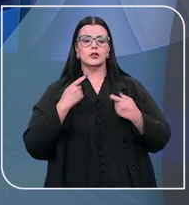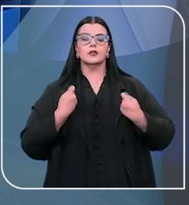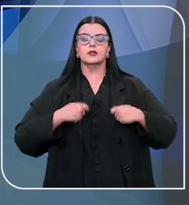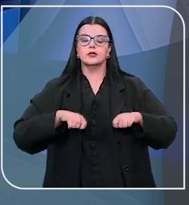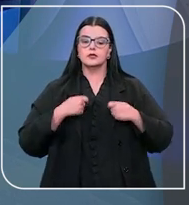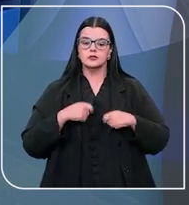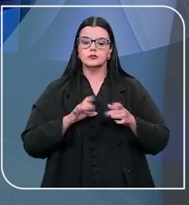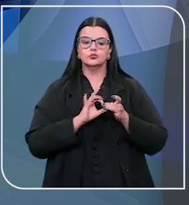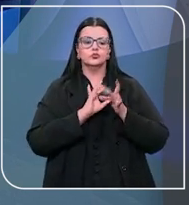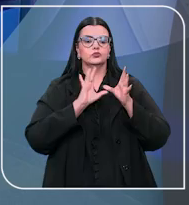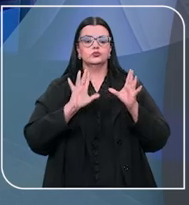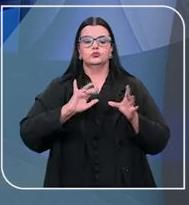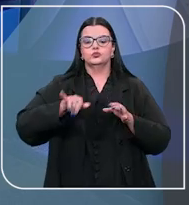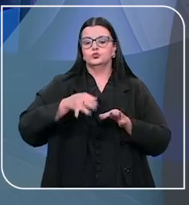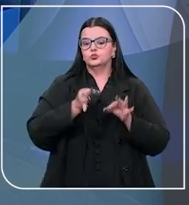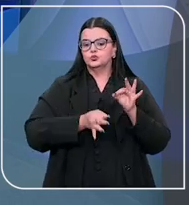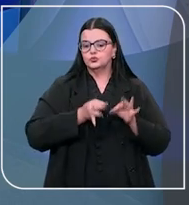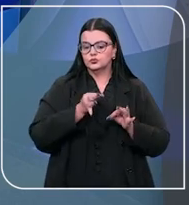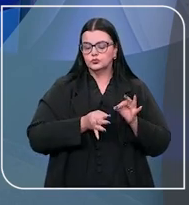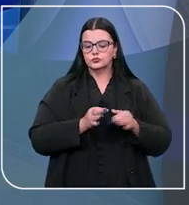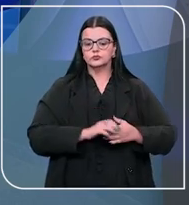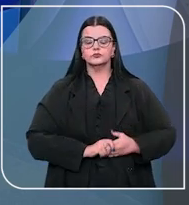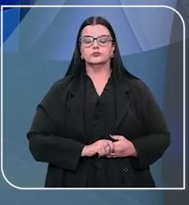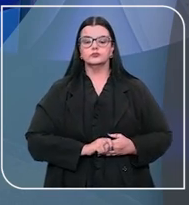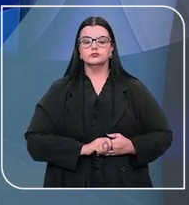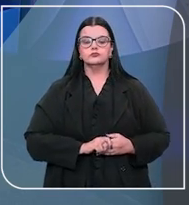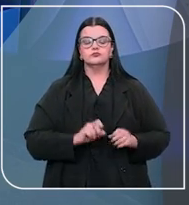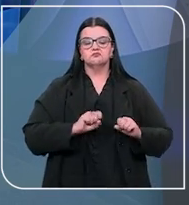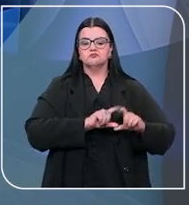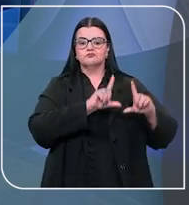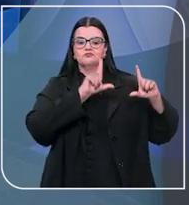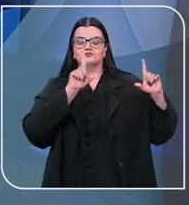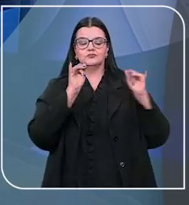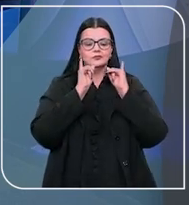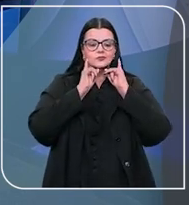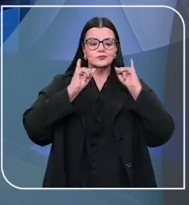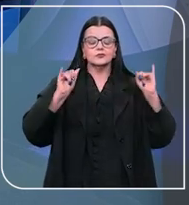a necessidade de autorização judicial. Você confere